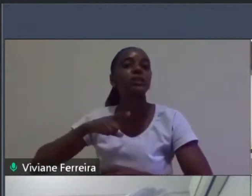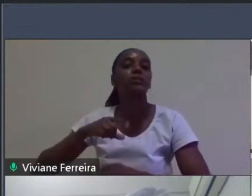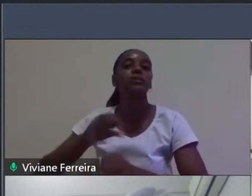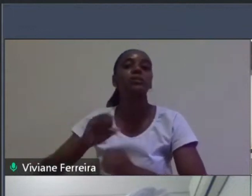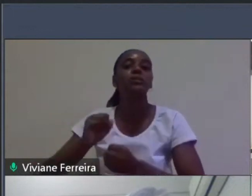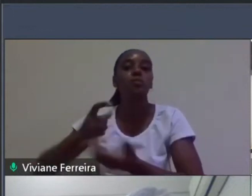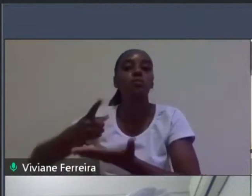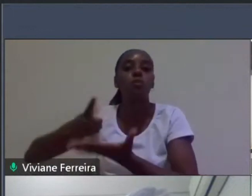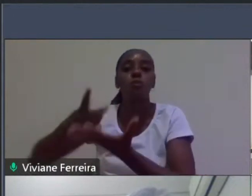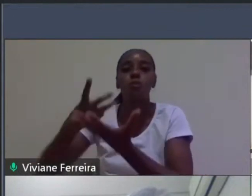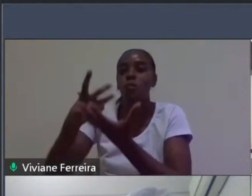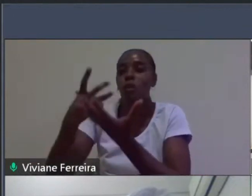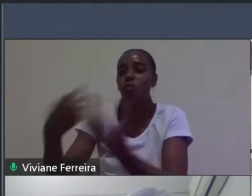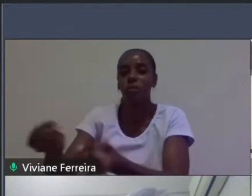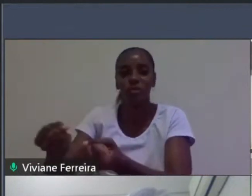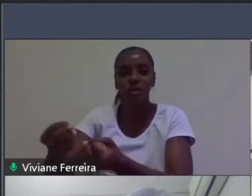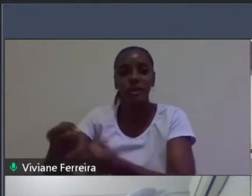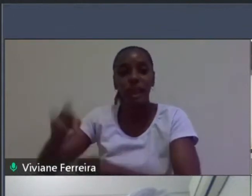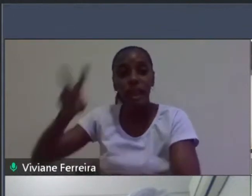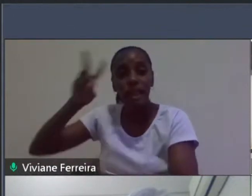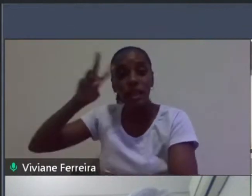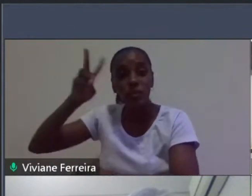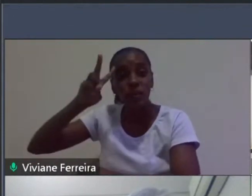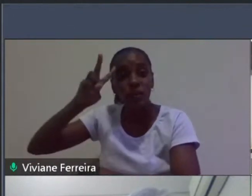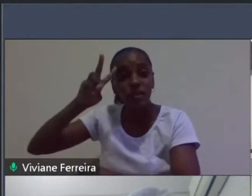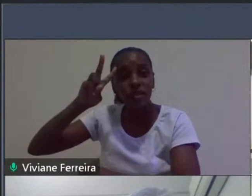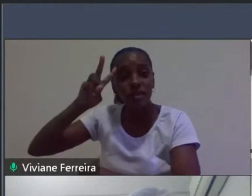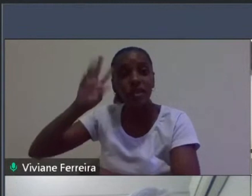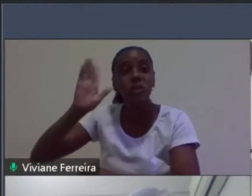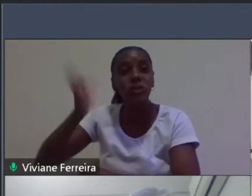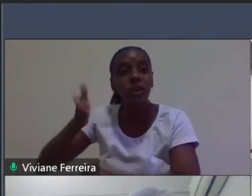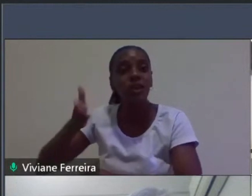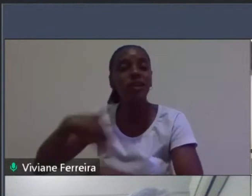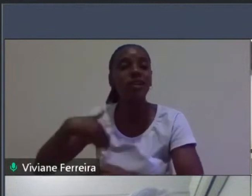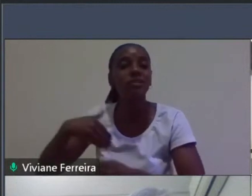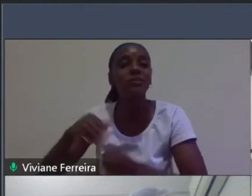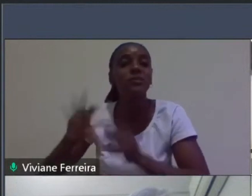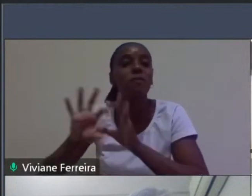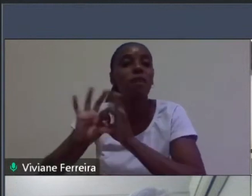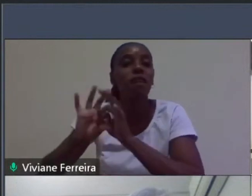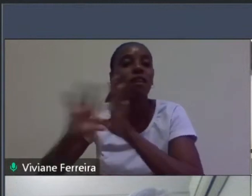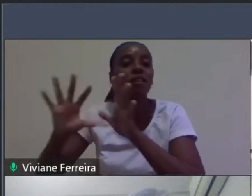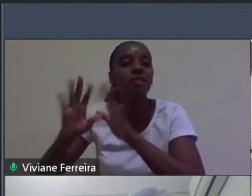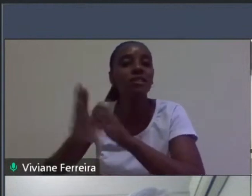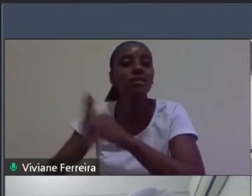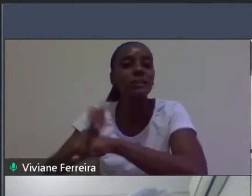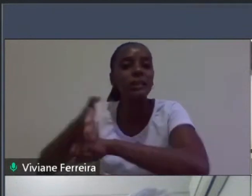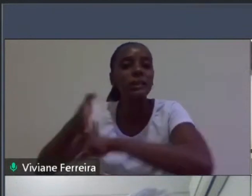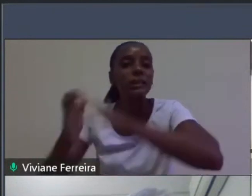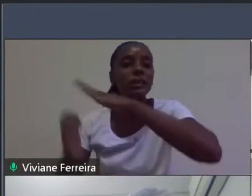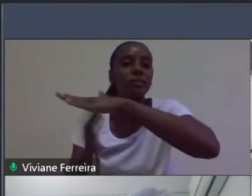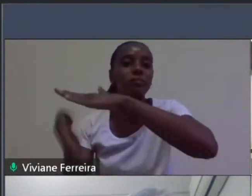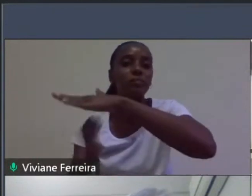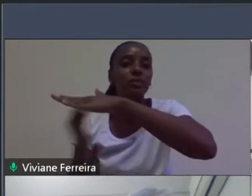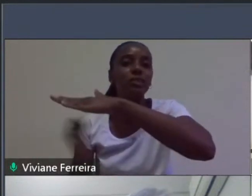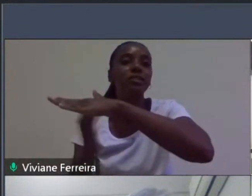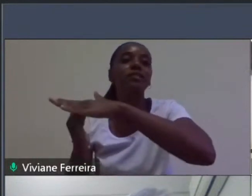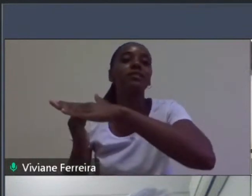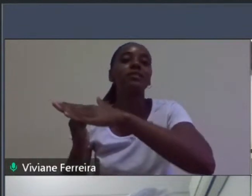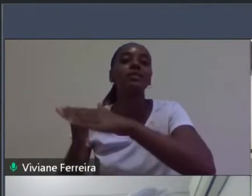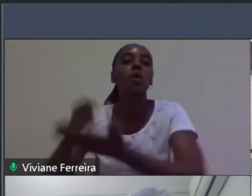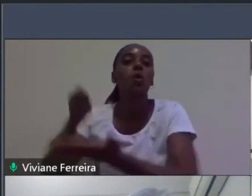E segunda-feira isso vai estar dentro de 20 principais corporações. E eu vou levar isso como uma